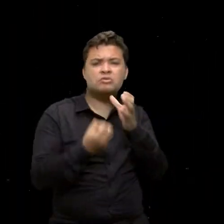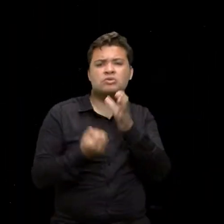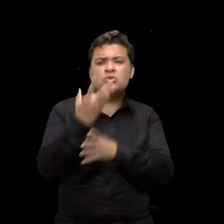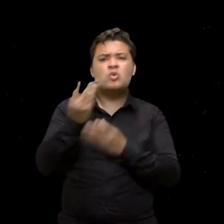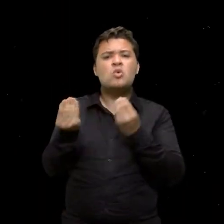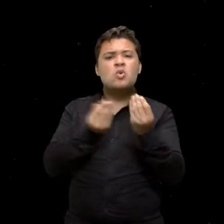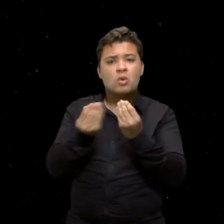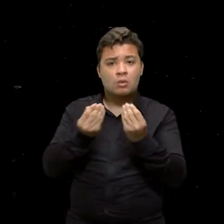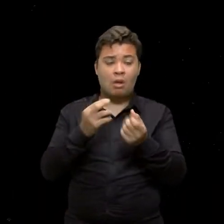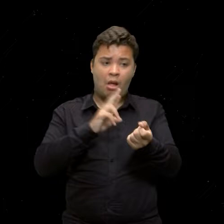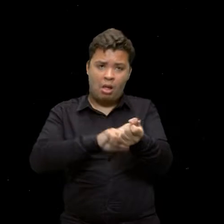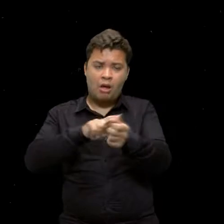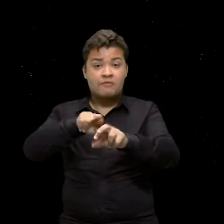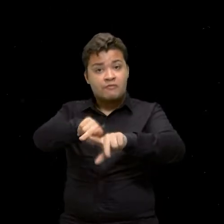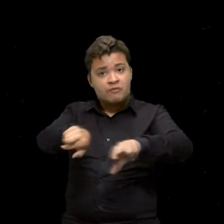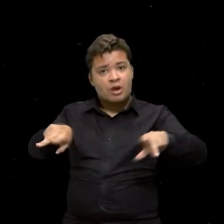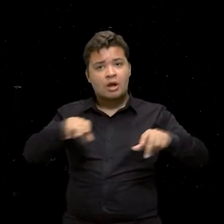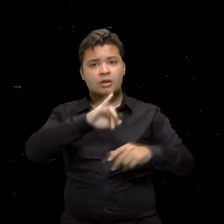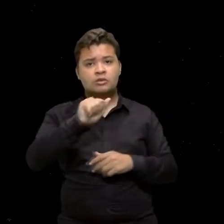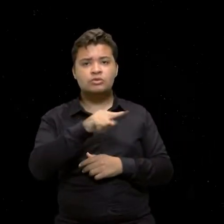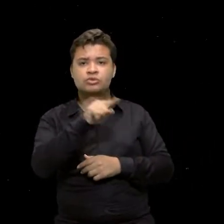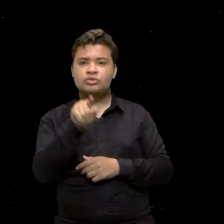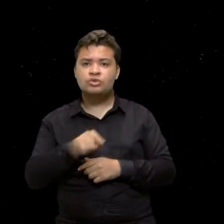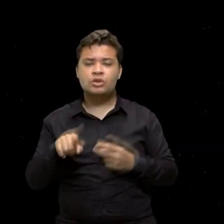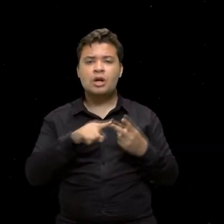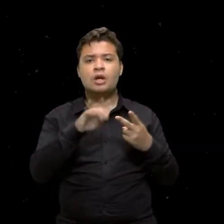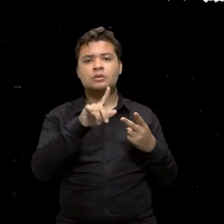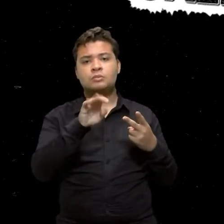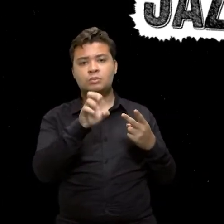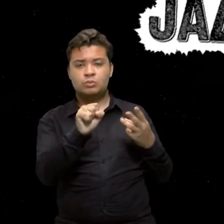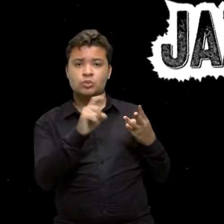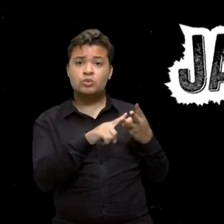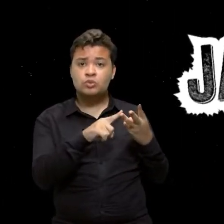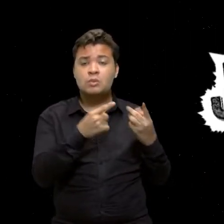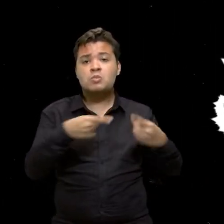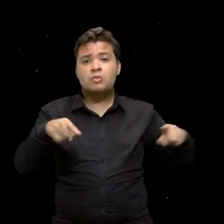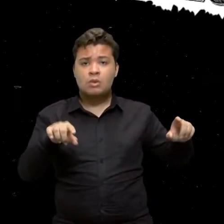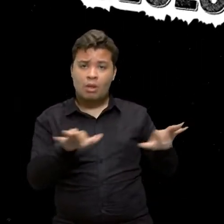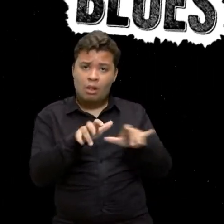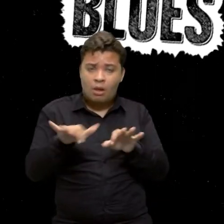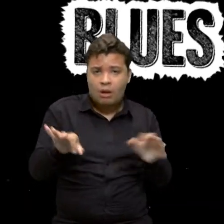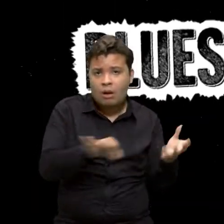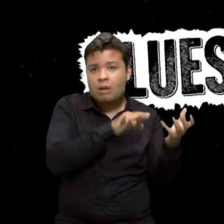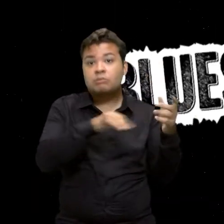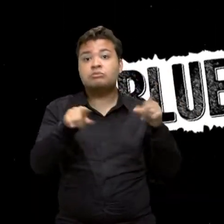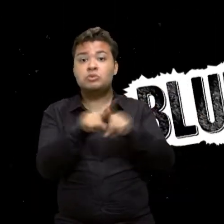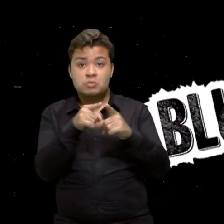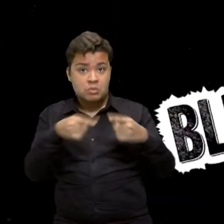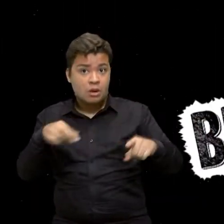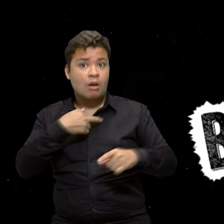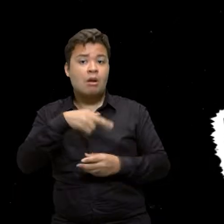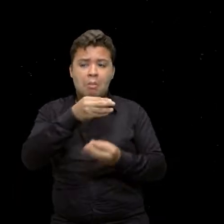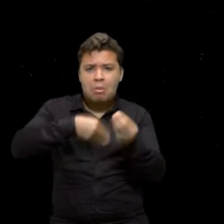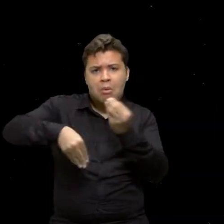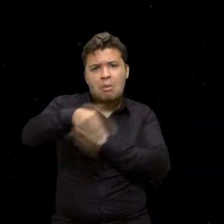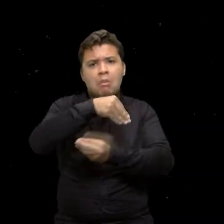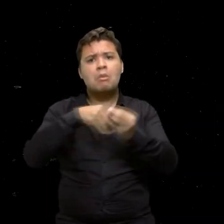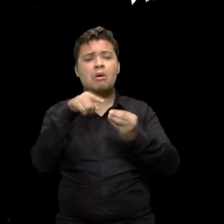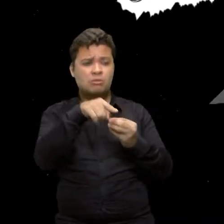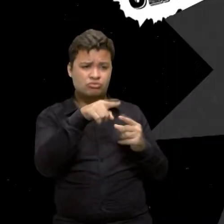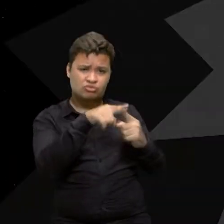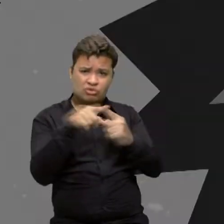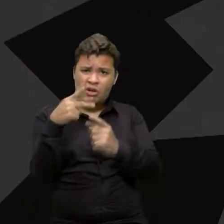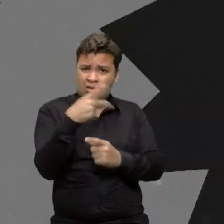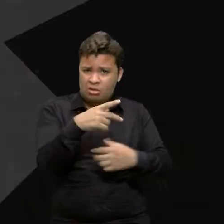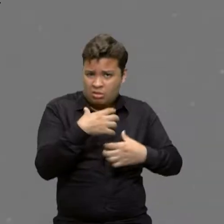rock surgiu em um caldeirão de ritmos: jazz, blues, clássico e até gospel. Juntando referências